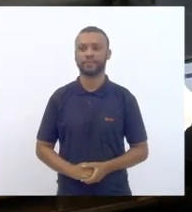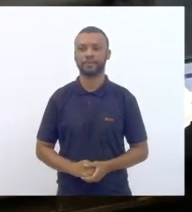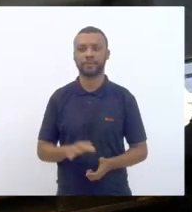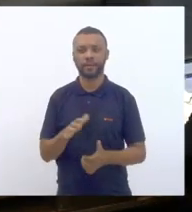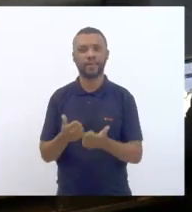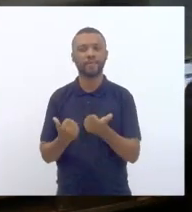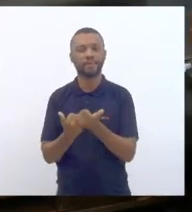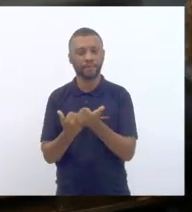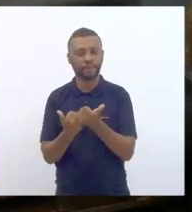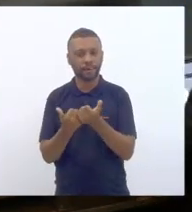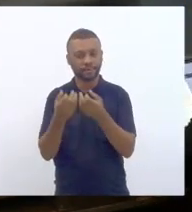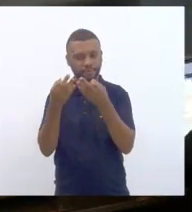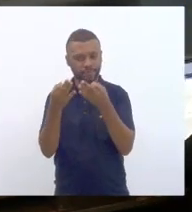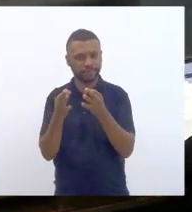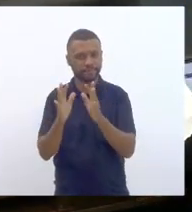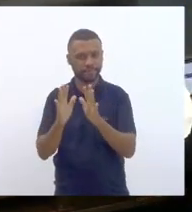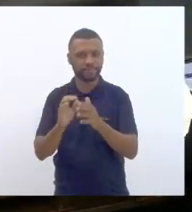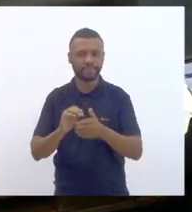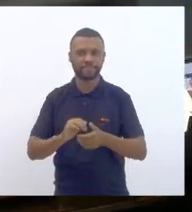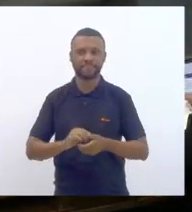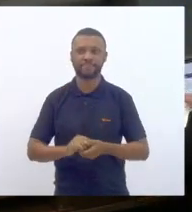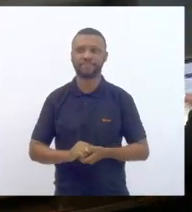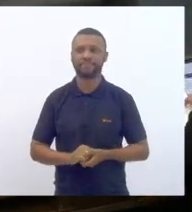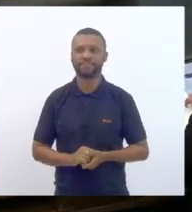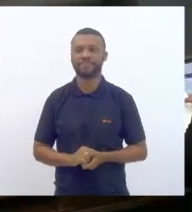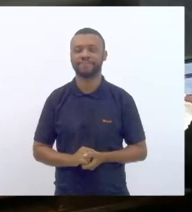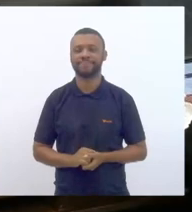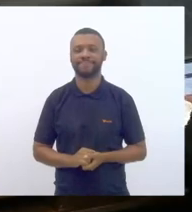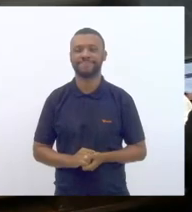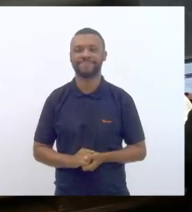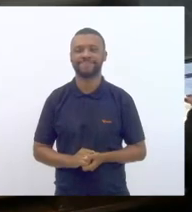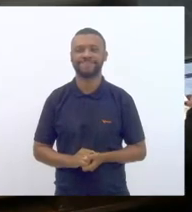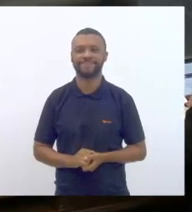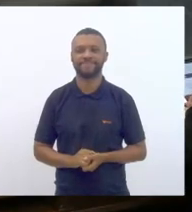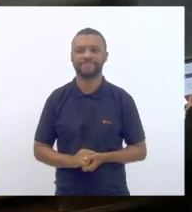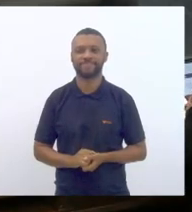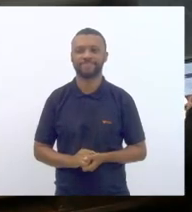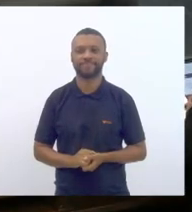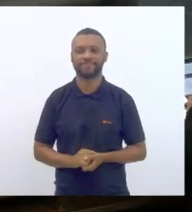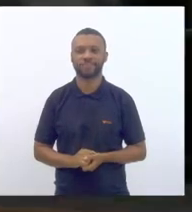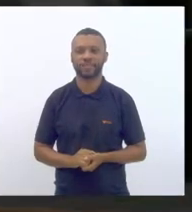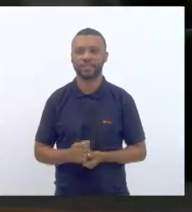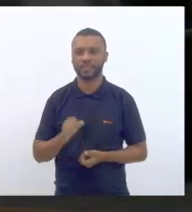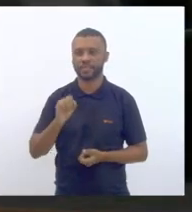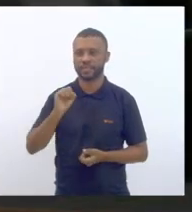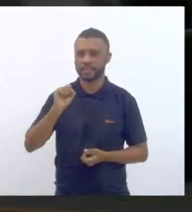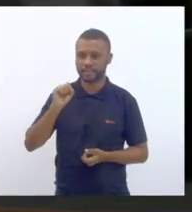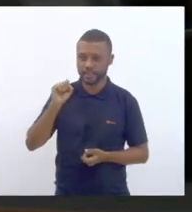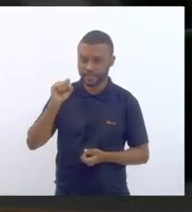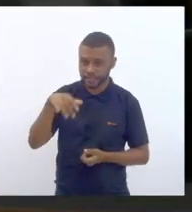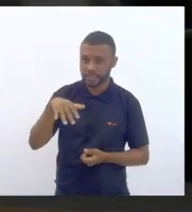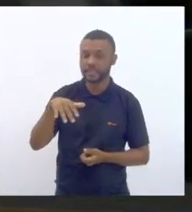Favorável, senhor presidente. Tá. Bruno Dauaire, sim, 6.